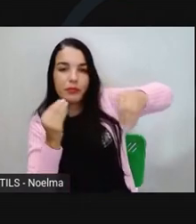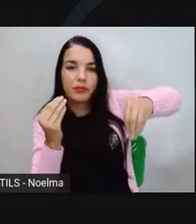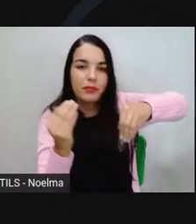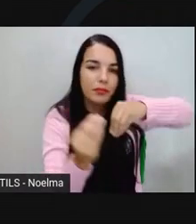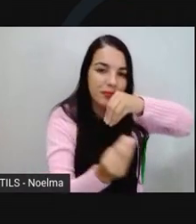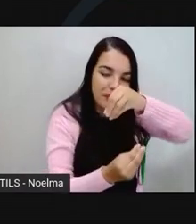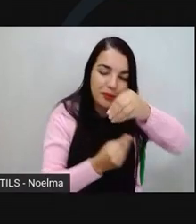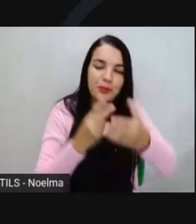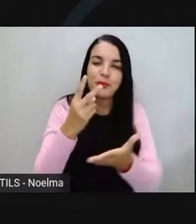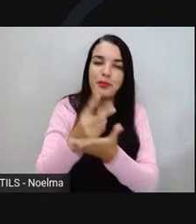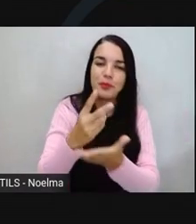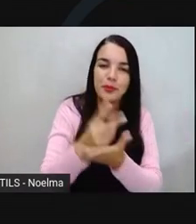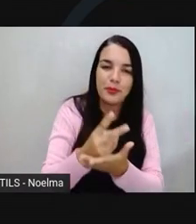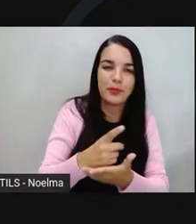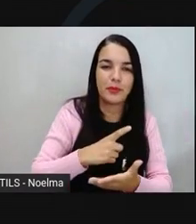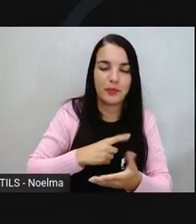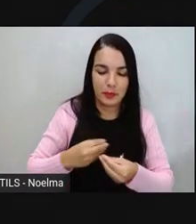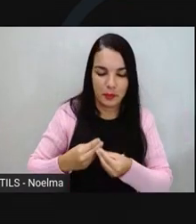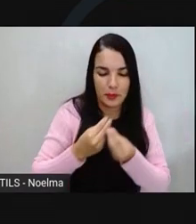disponíveis para os produtores.